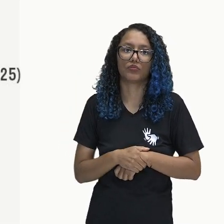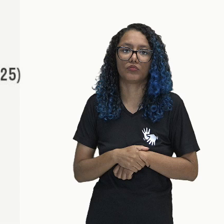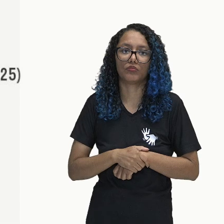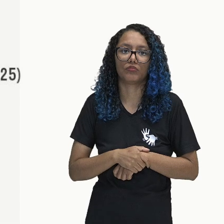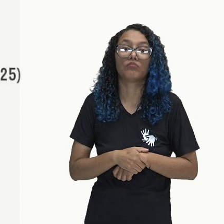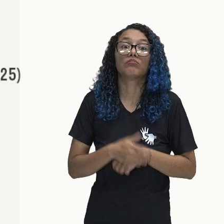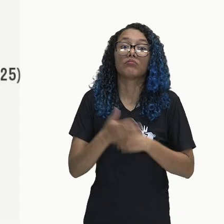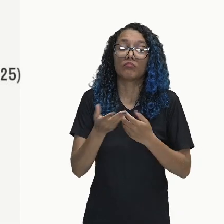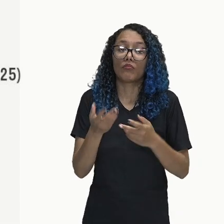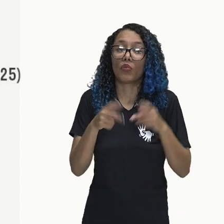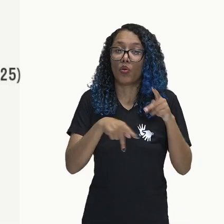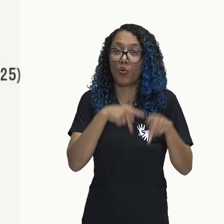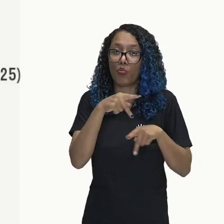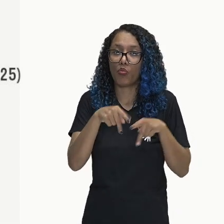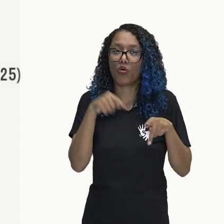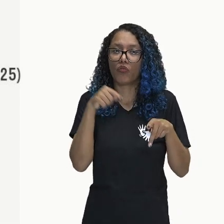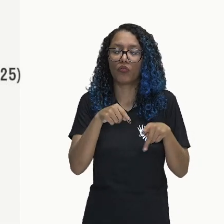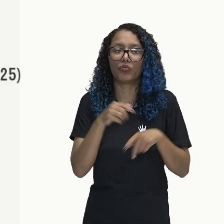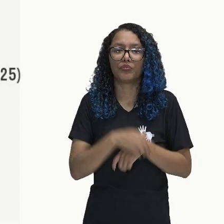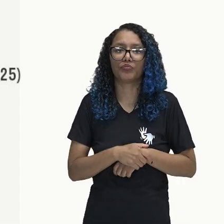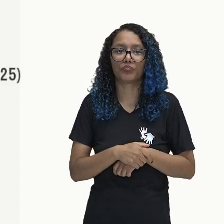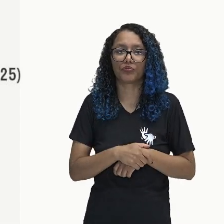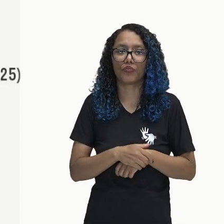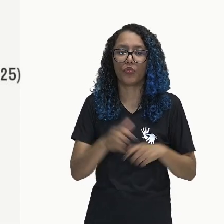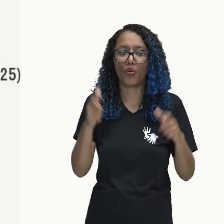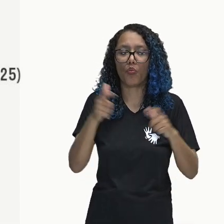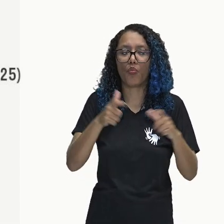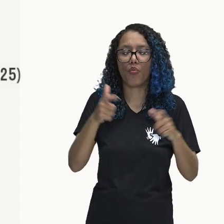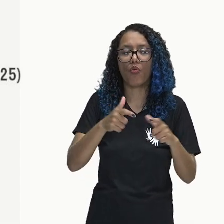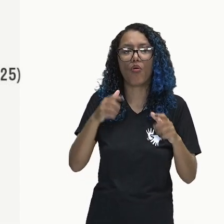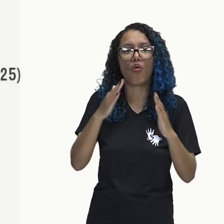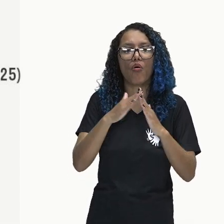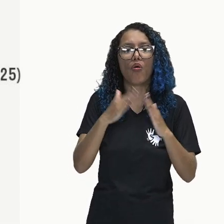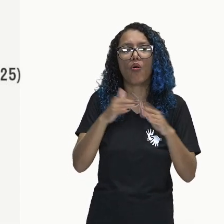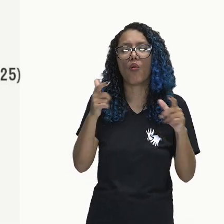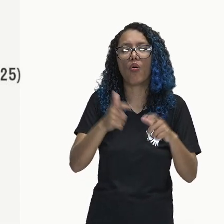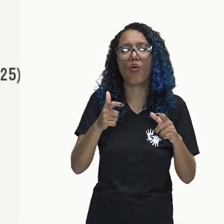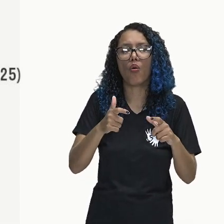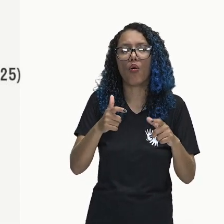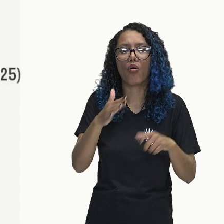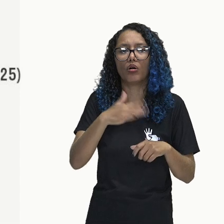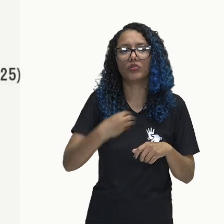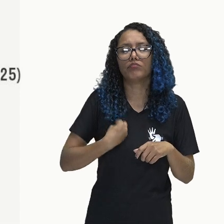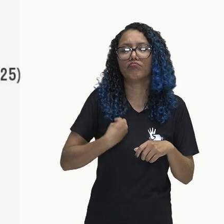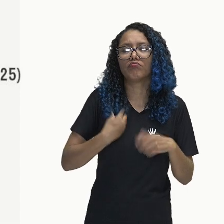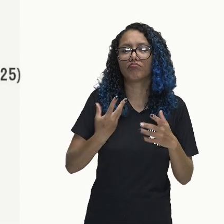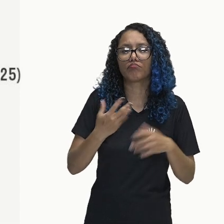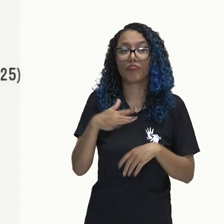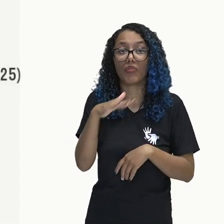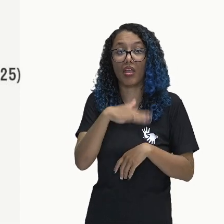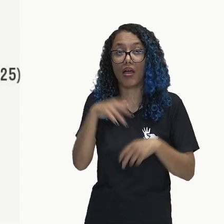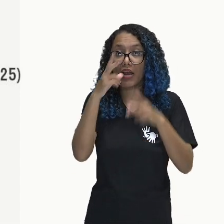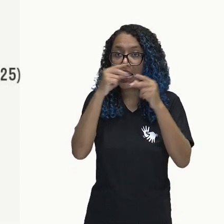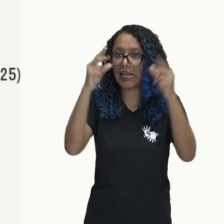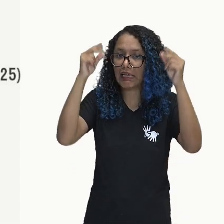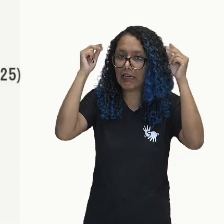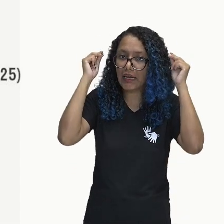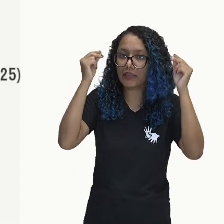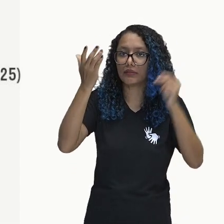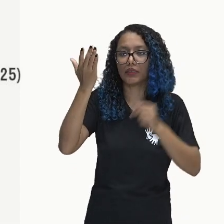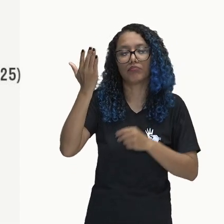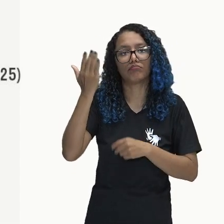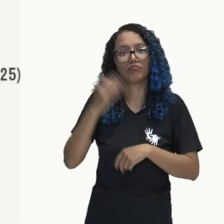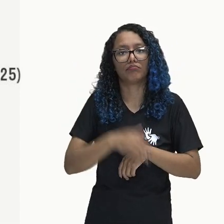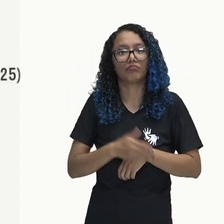povo, tá, gente, que habitava ali a Península Balcânica, onde hoje é a Grécia, e que eles foram responsáveis